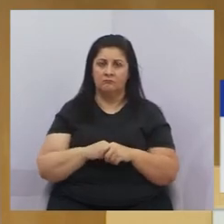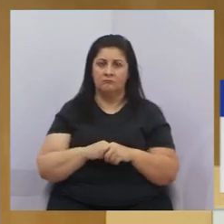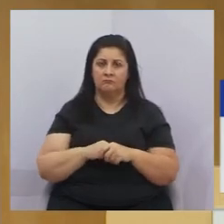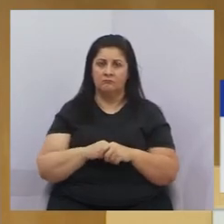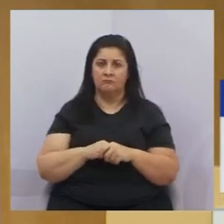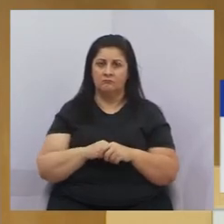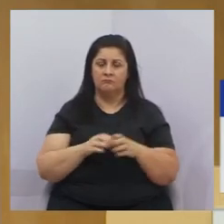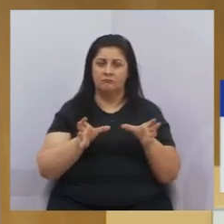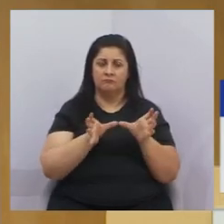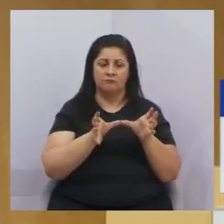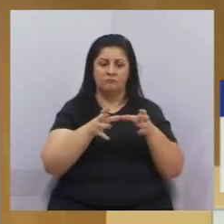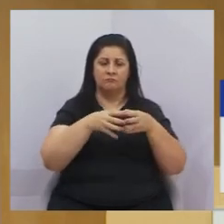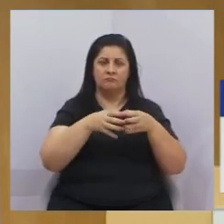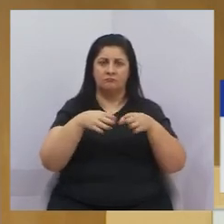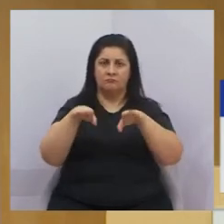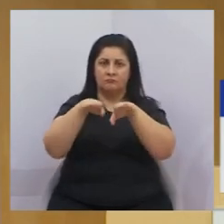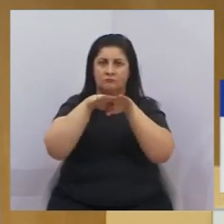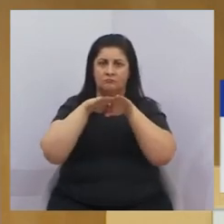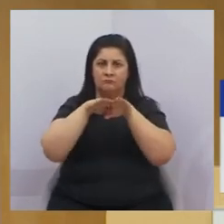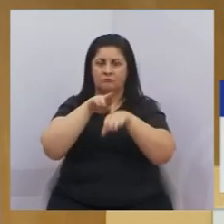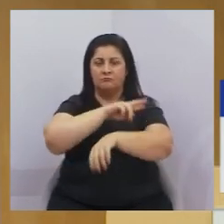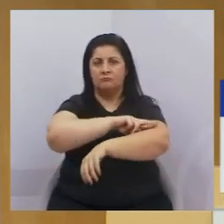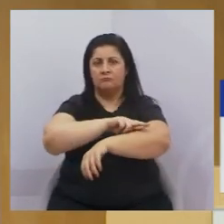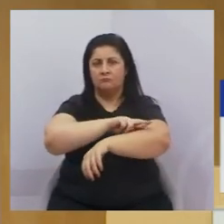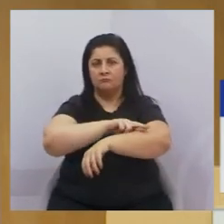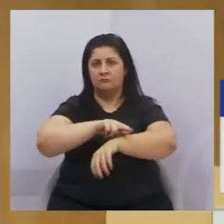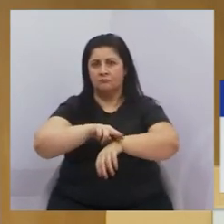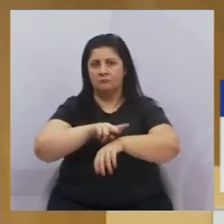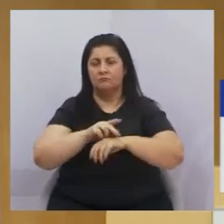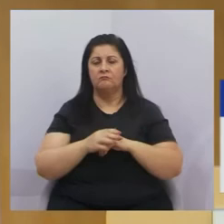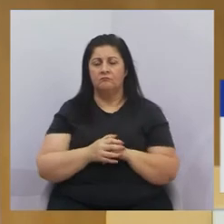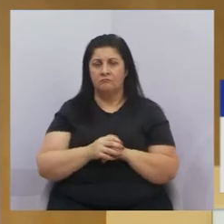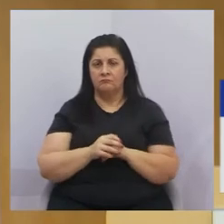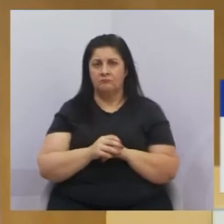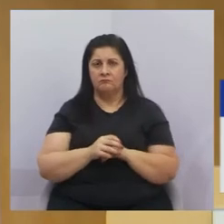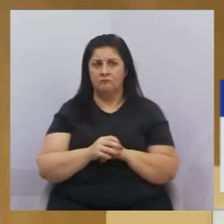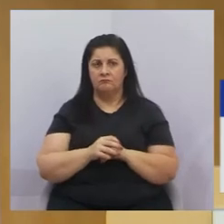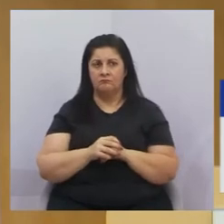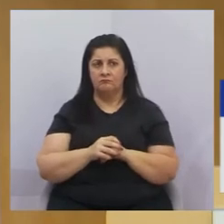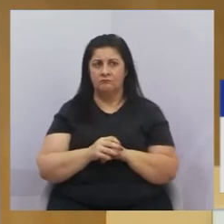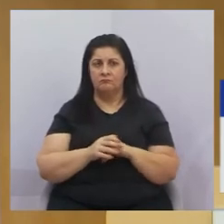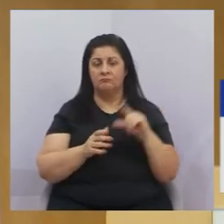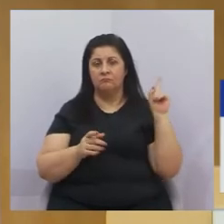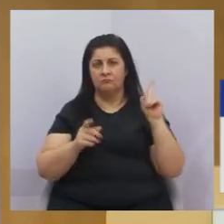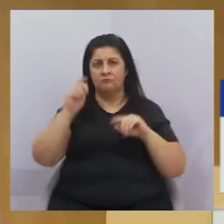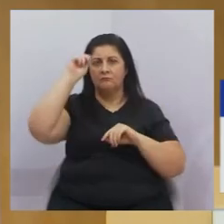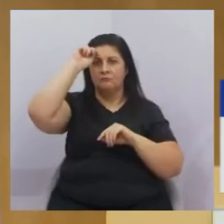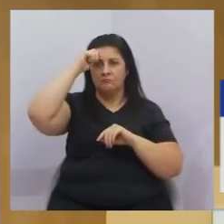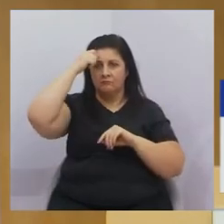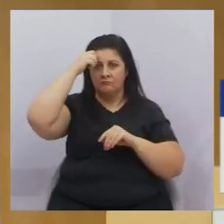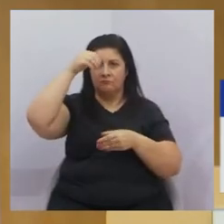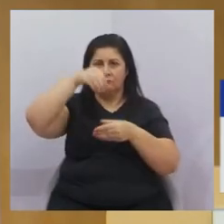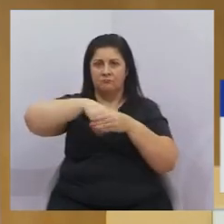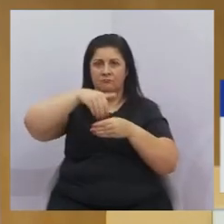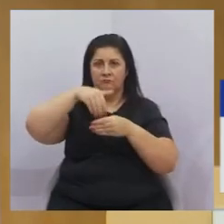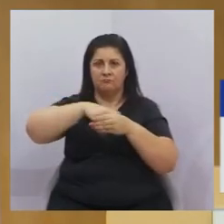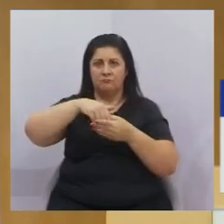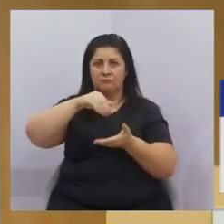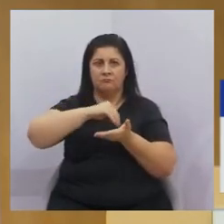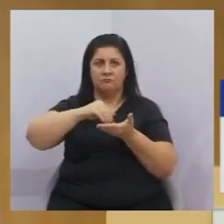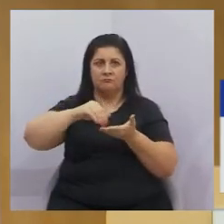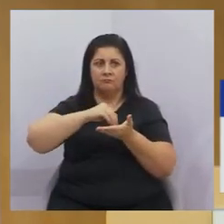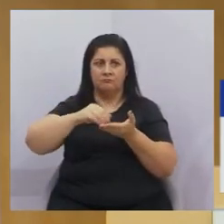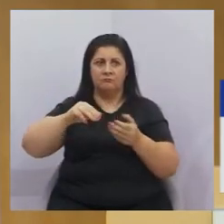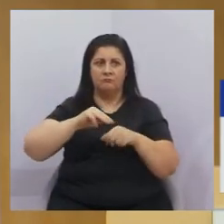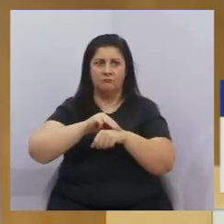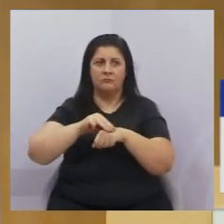um conselho da igualdade racial, quando você tem aqui, como negro, de votar aqui uma secretaria que vai discutir